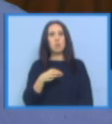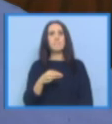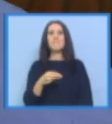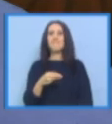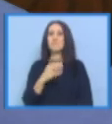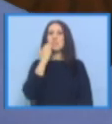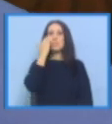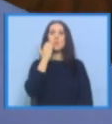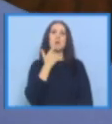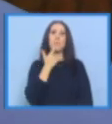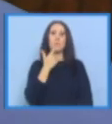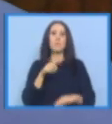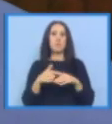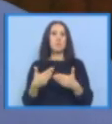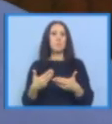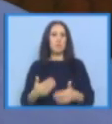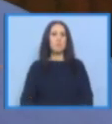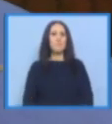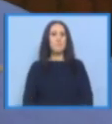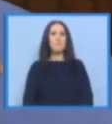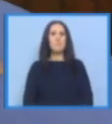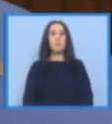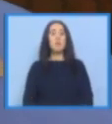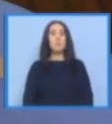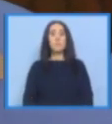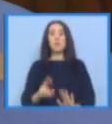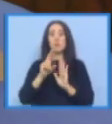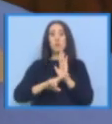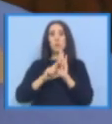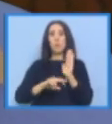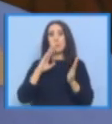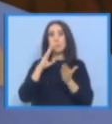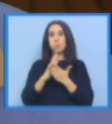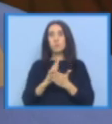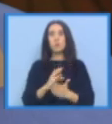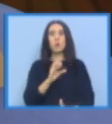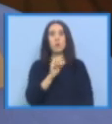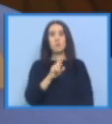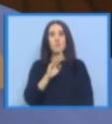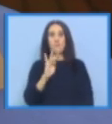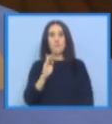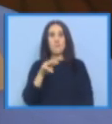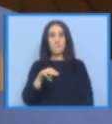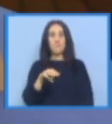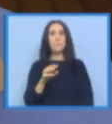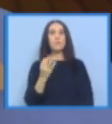é muito grave neste momento. O último relatório da Oxfam, que